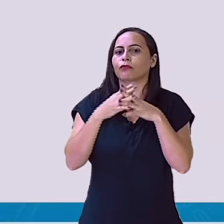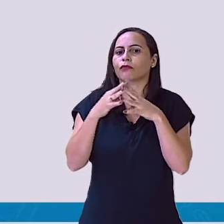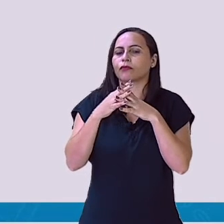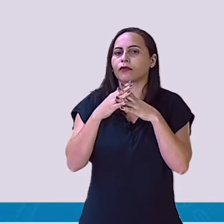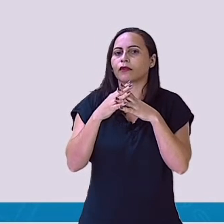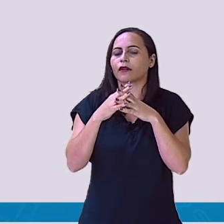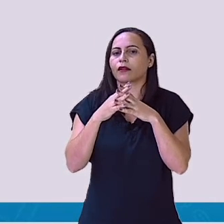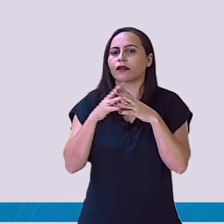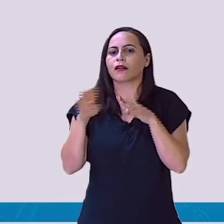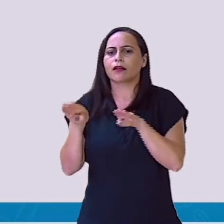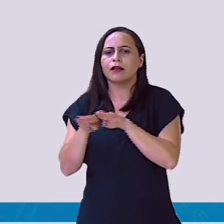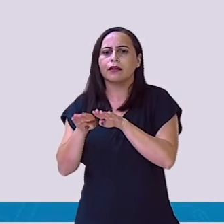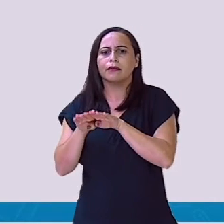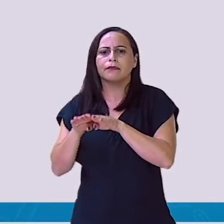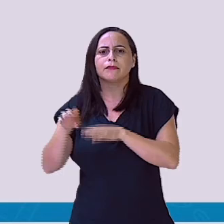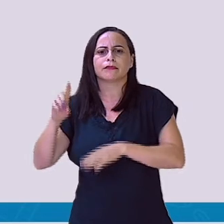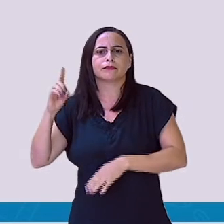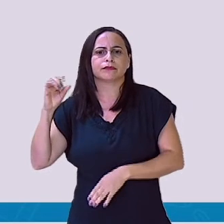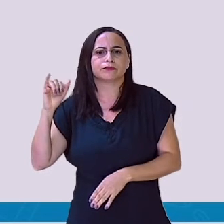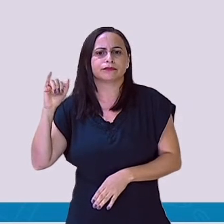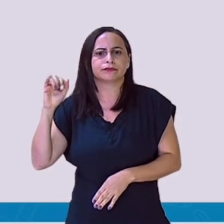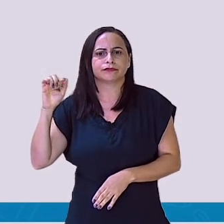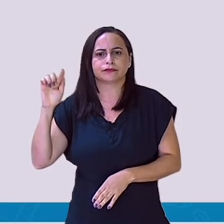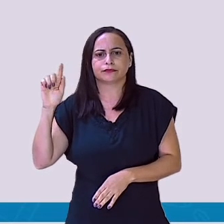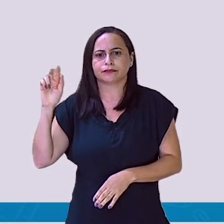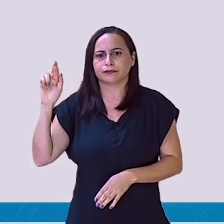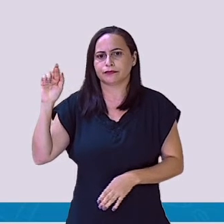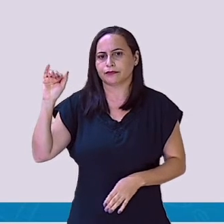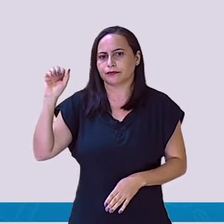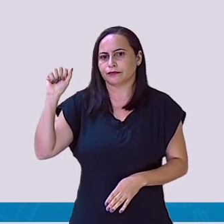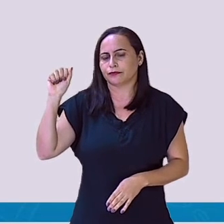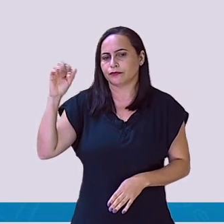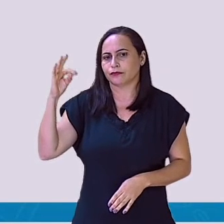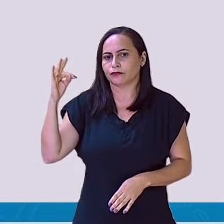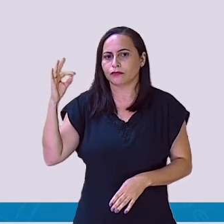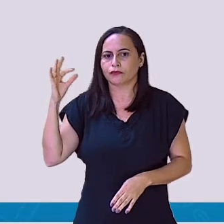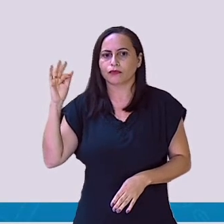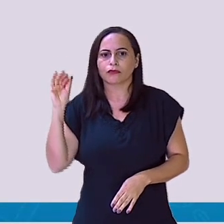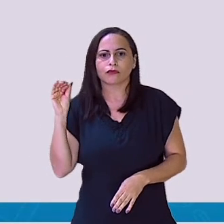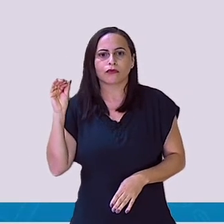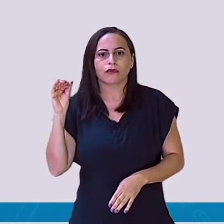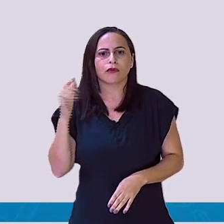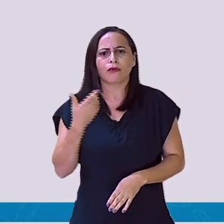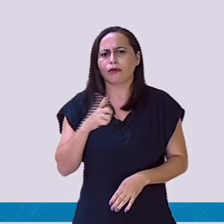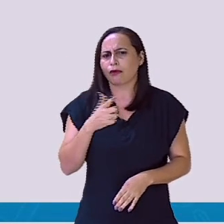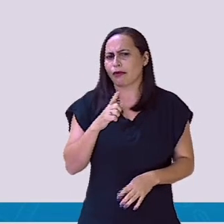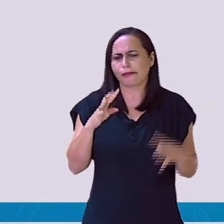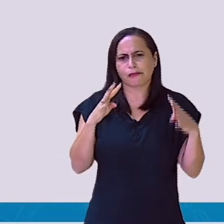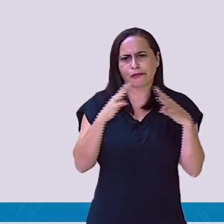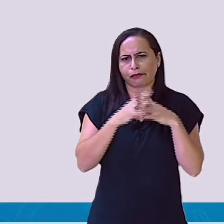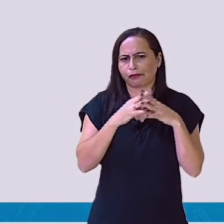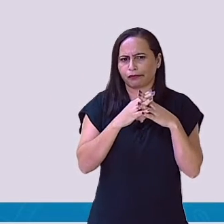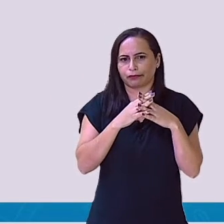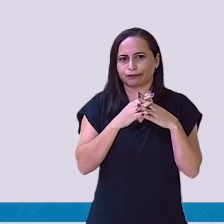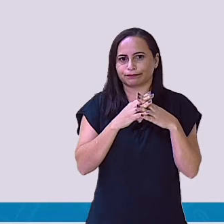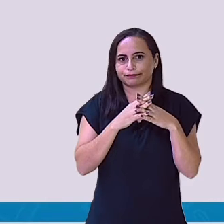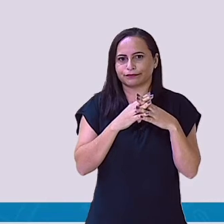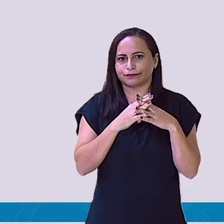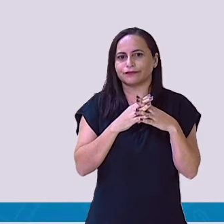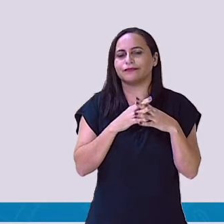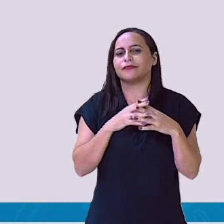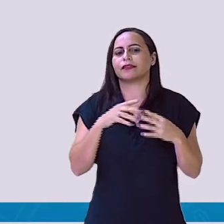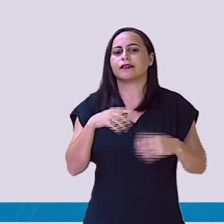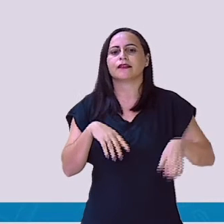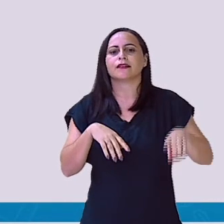Plantas, flores, criou. São palavras que nós encontramos em encontro consonantal.